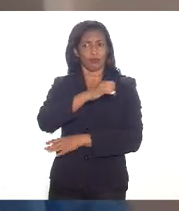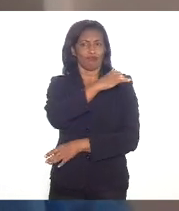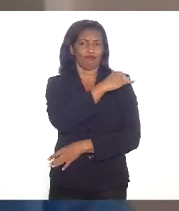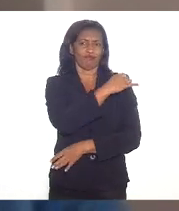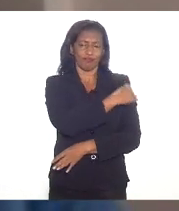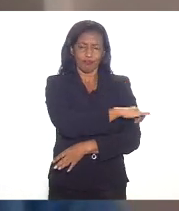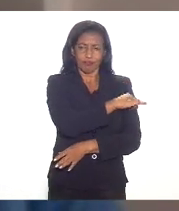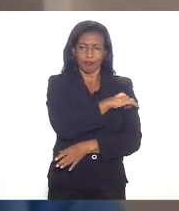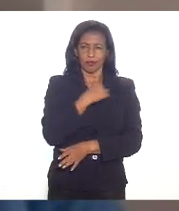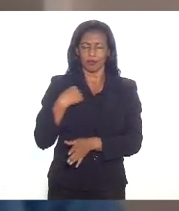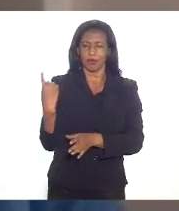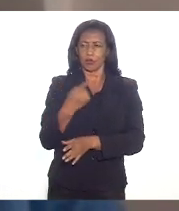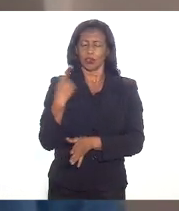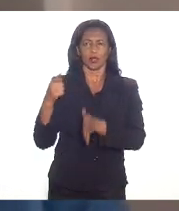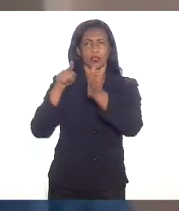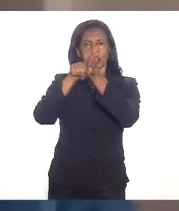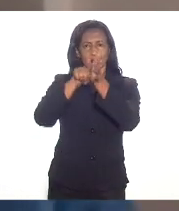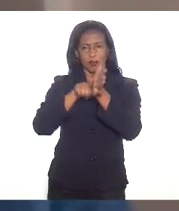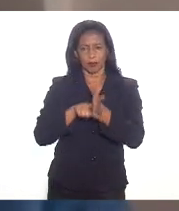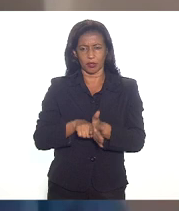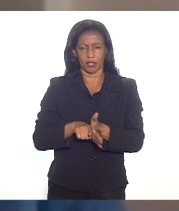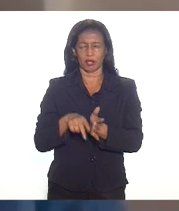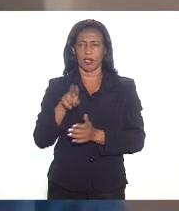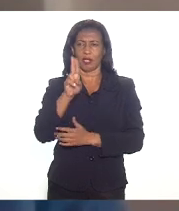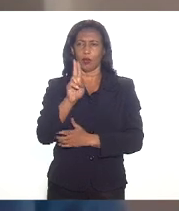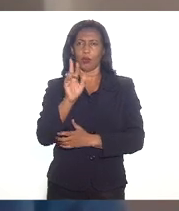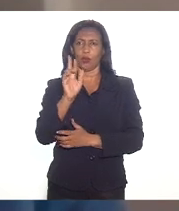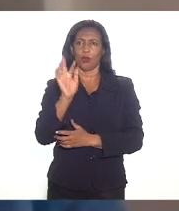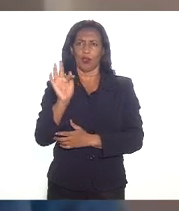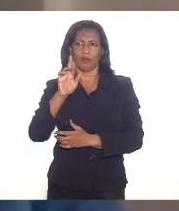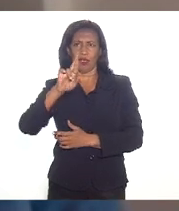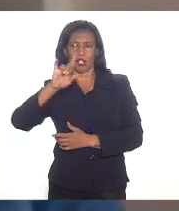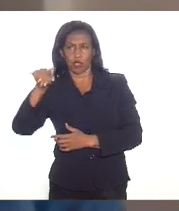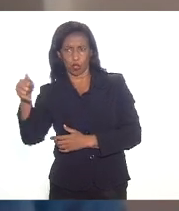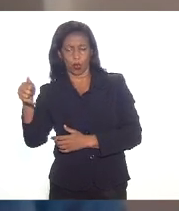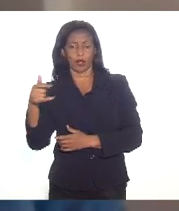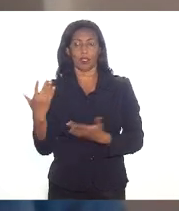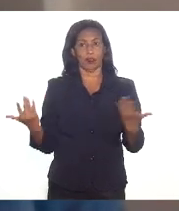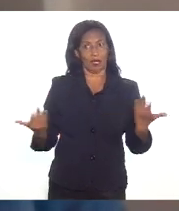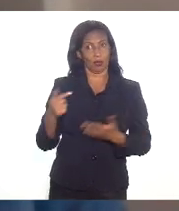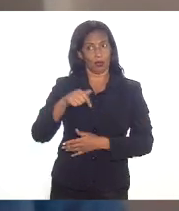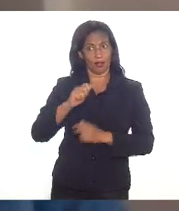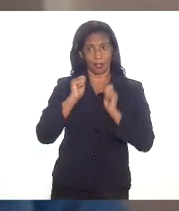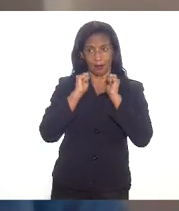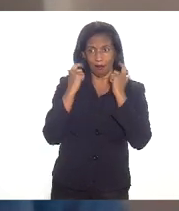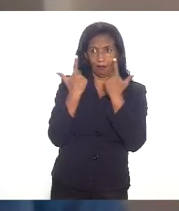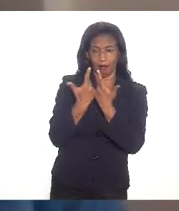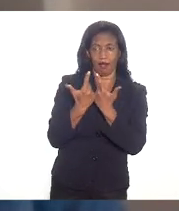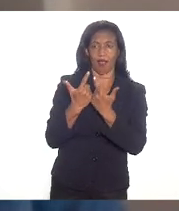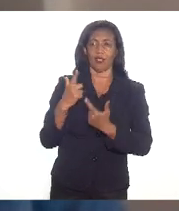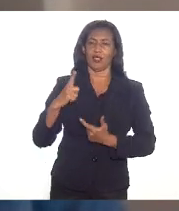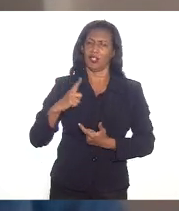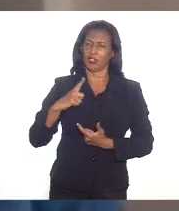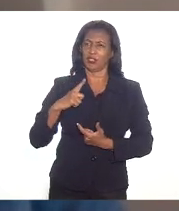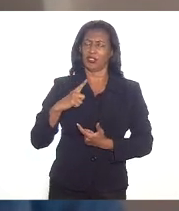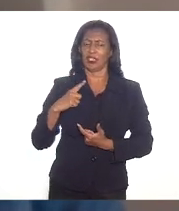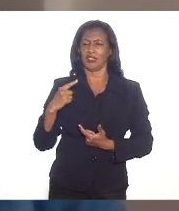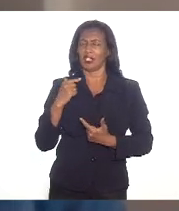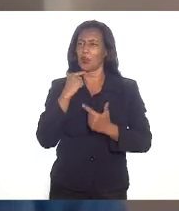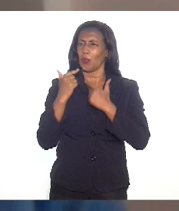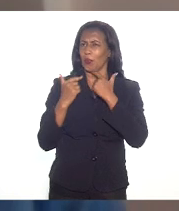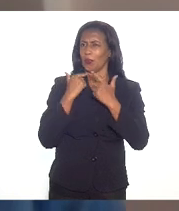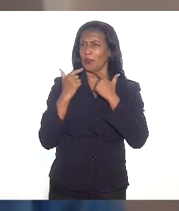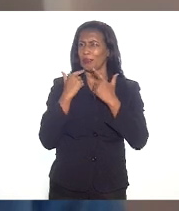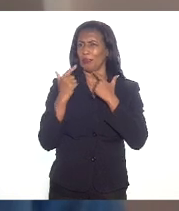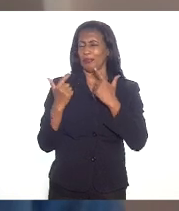grupo de pesquisa lá da UFRJ e agora também aqui na Lerd, né? A gente acredita que tem muitos sensos comuns equivocados.